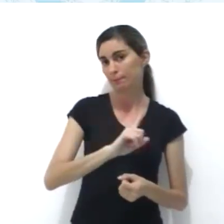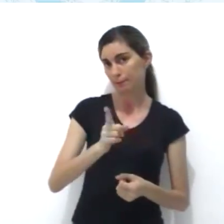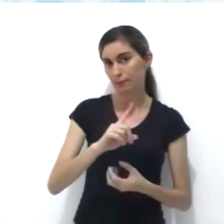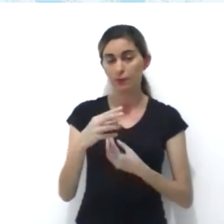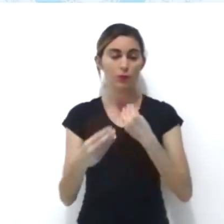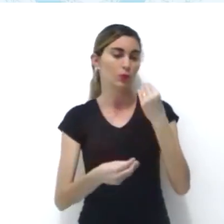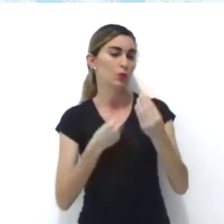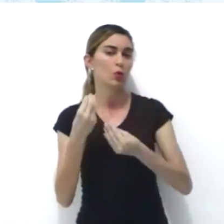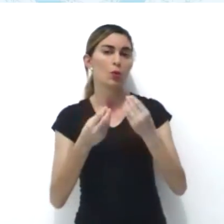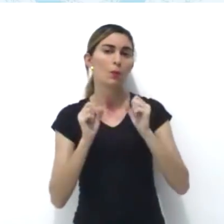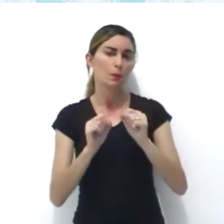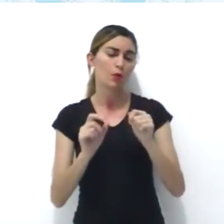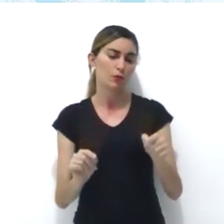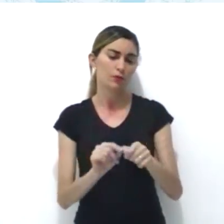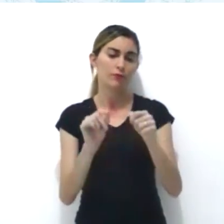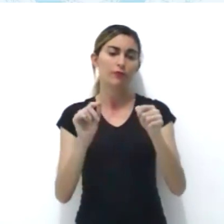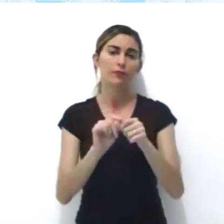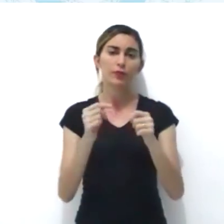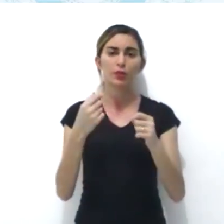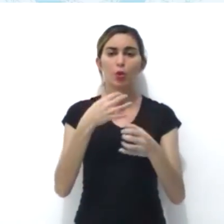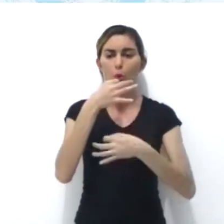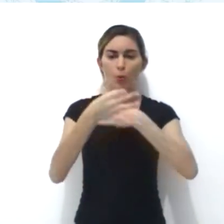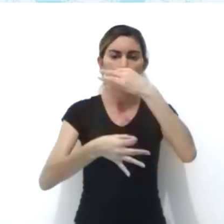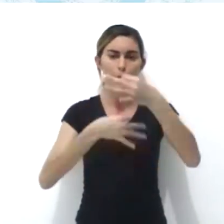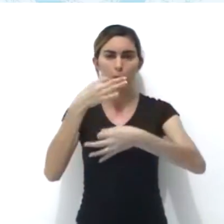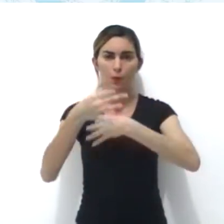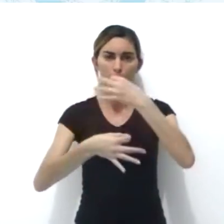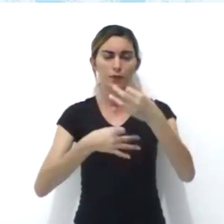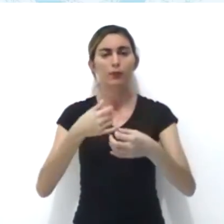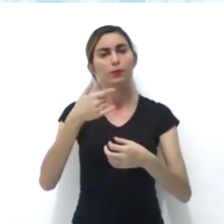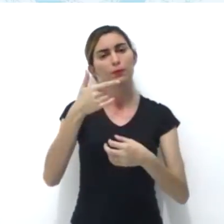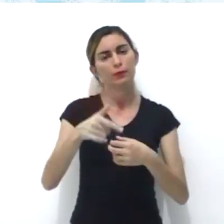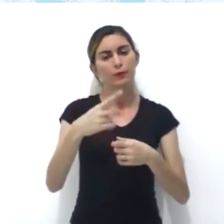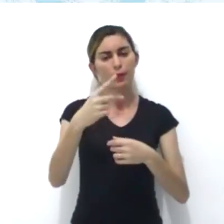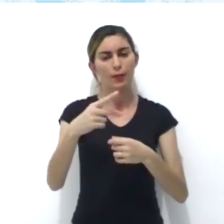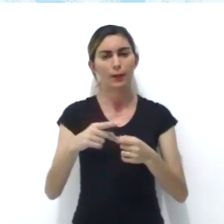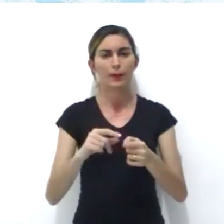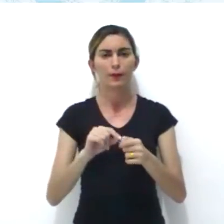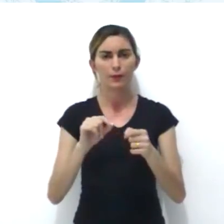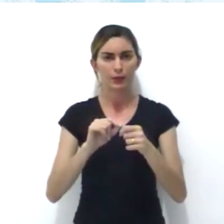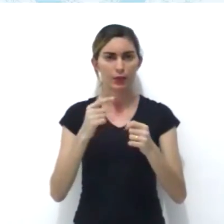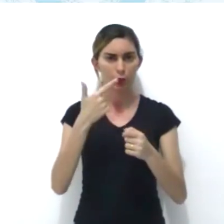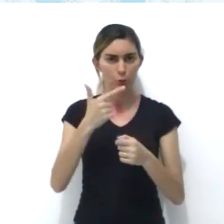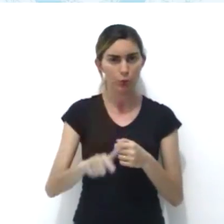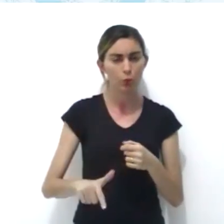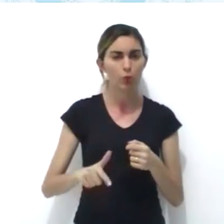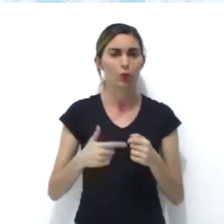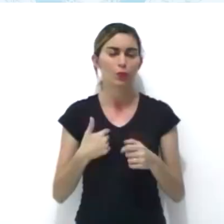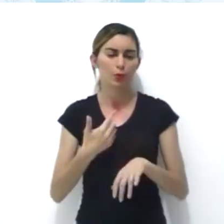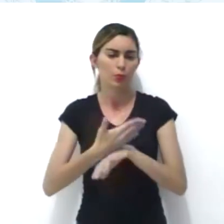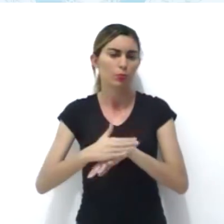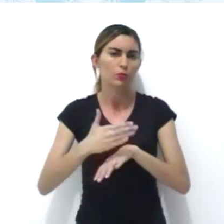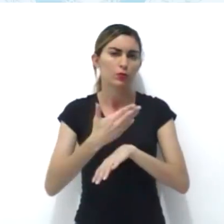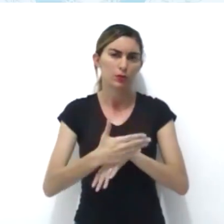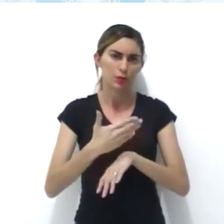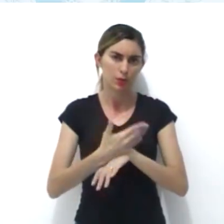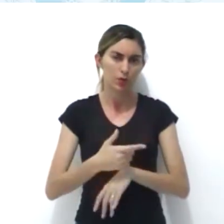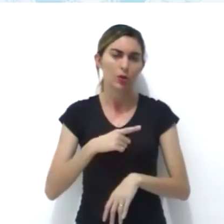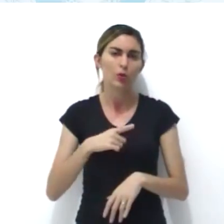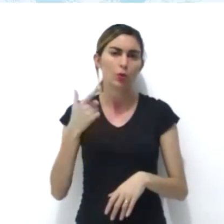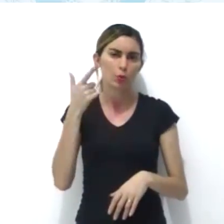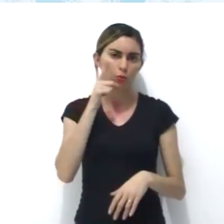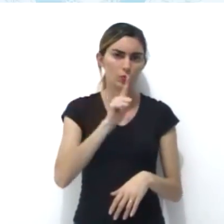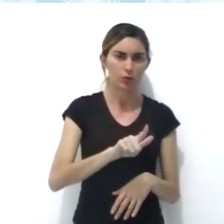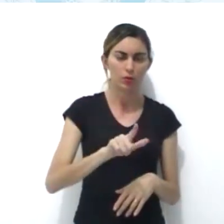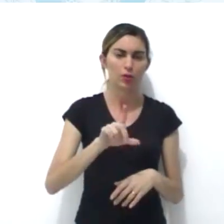Se não, como é que eu posso refazer, sugestões para refazer aquele caminho que eu trilhei